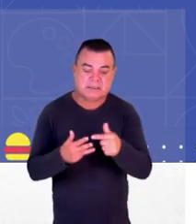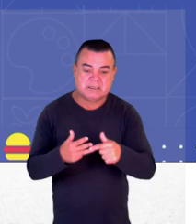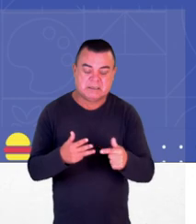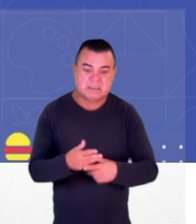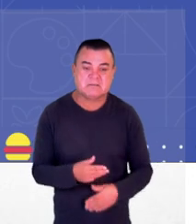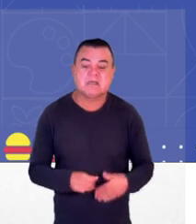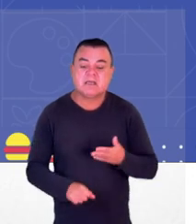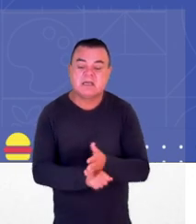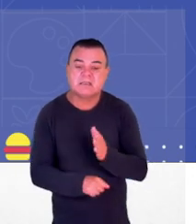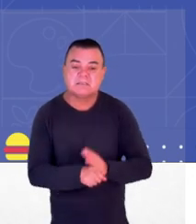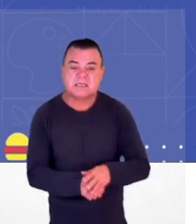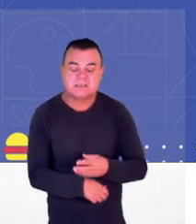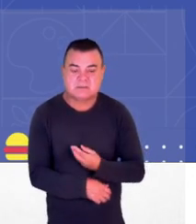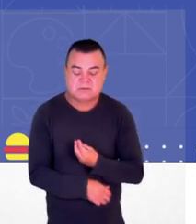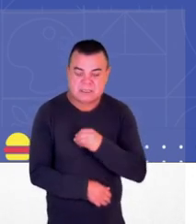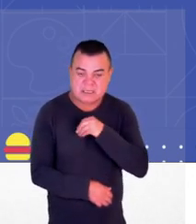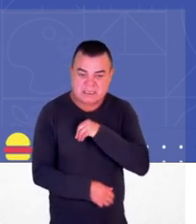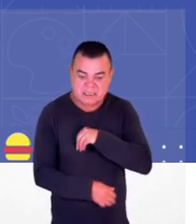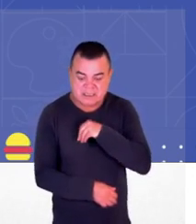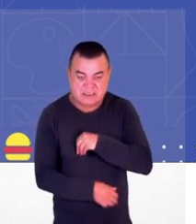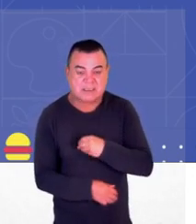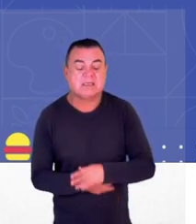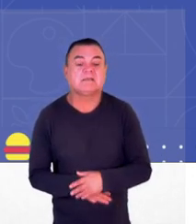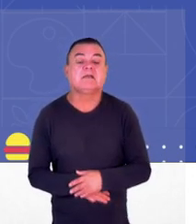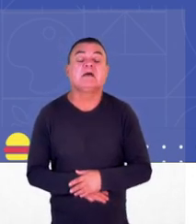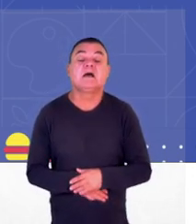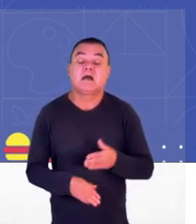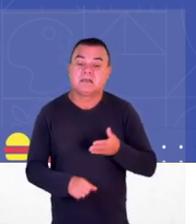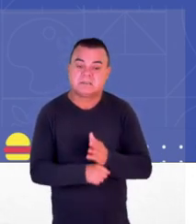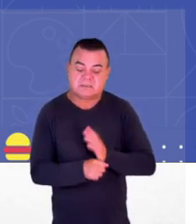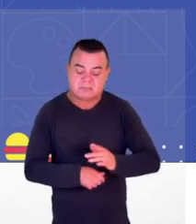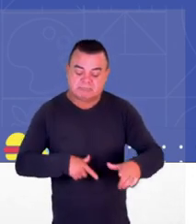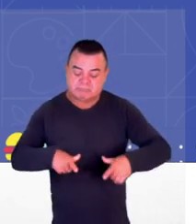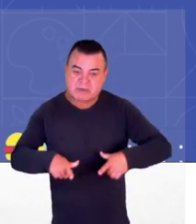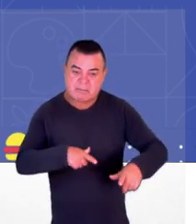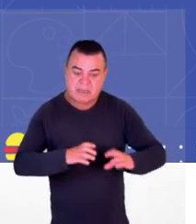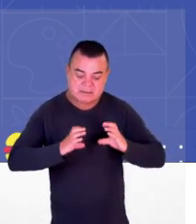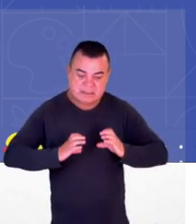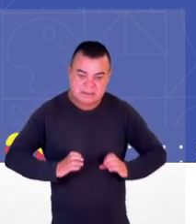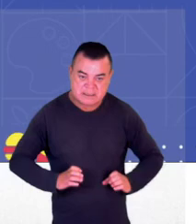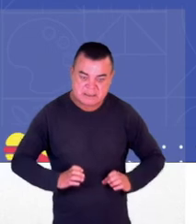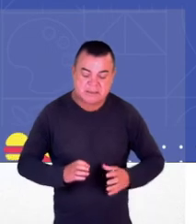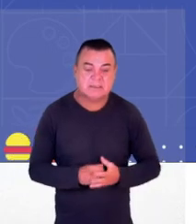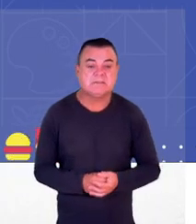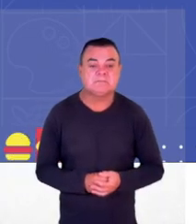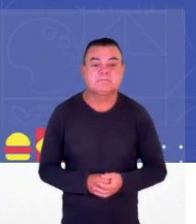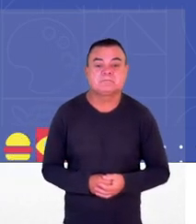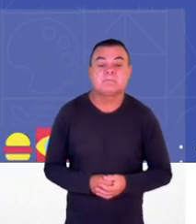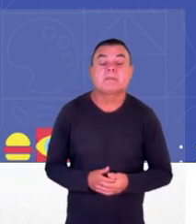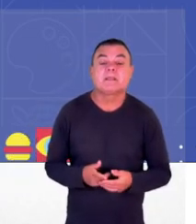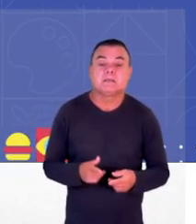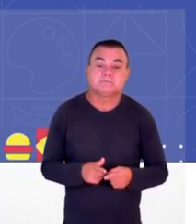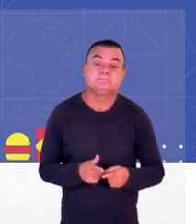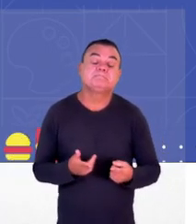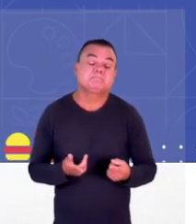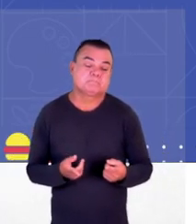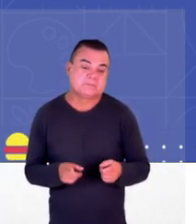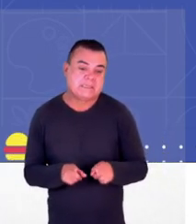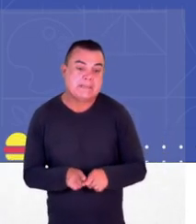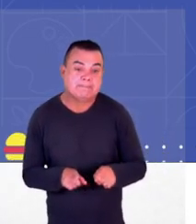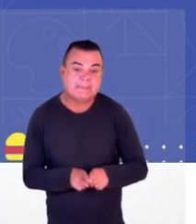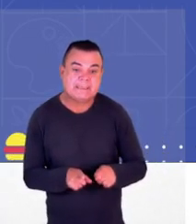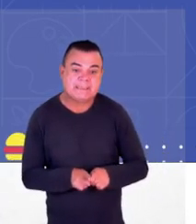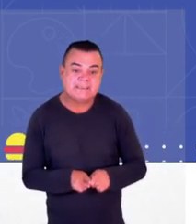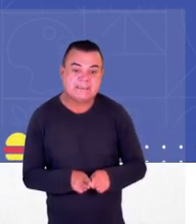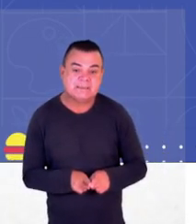acesso à renda acesso ao trabalho e à cidadania eh para endereçar muitas das questões que já foram trazidas e colocadas aqui